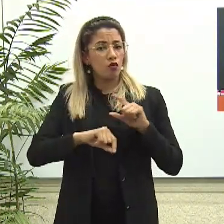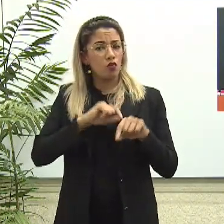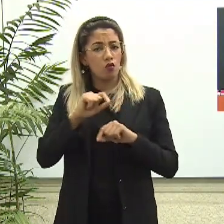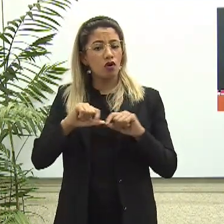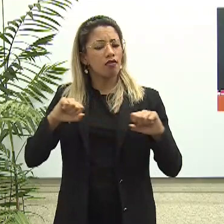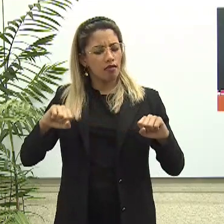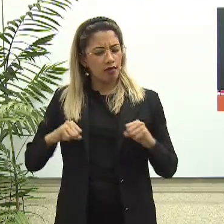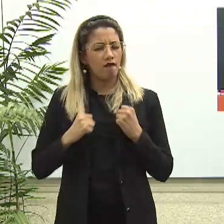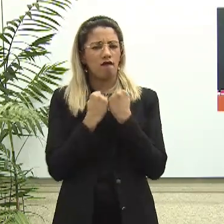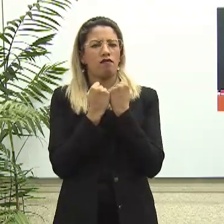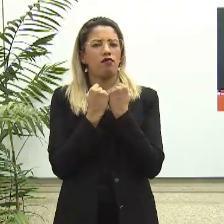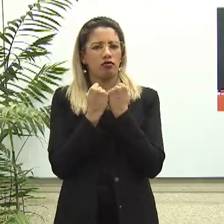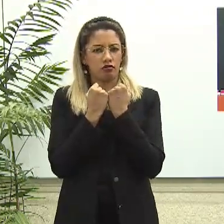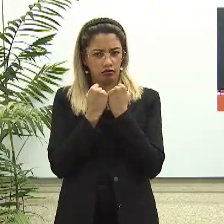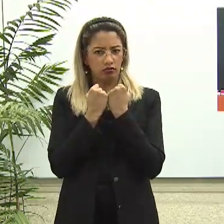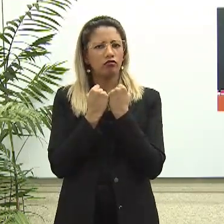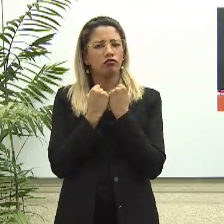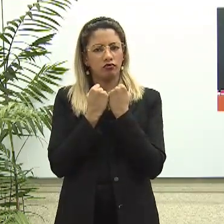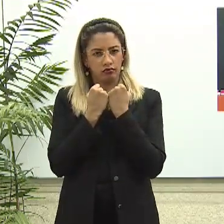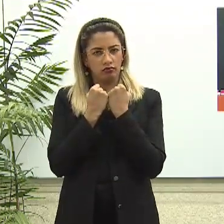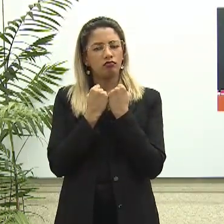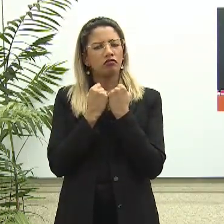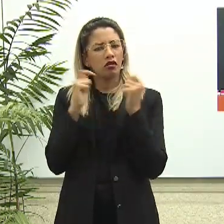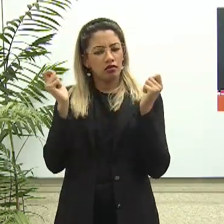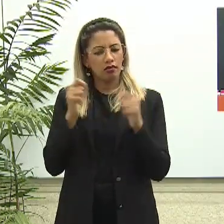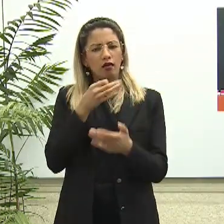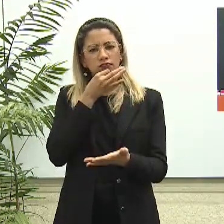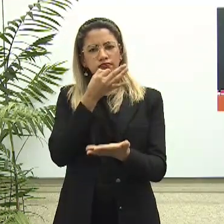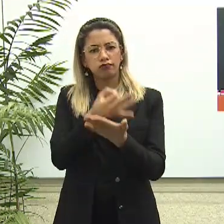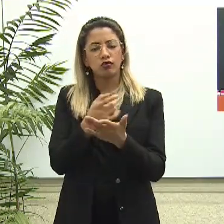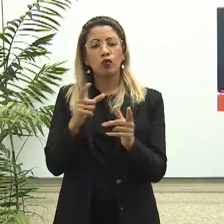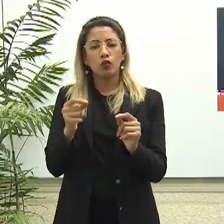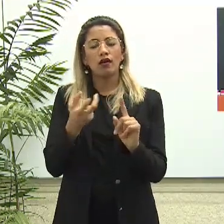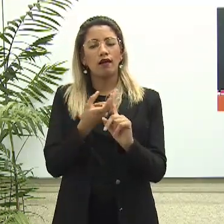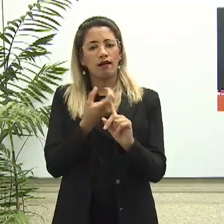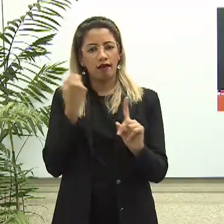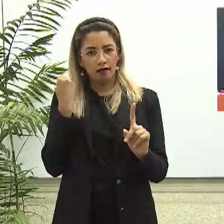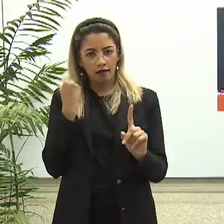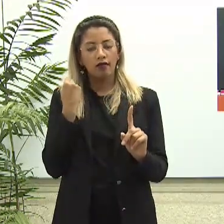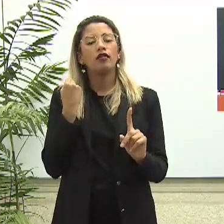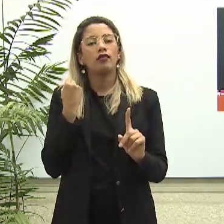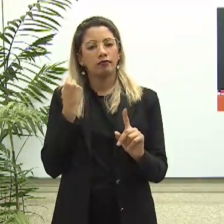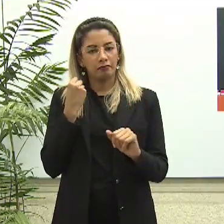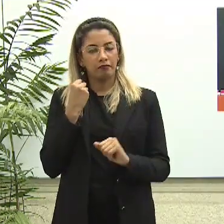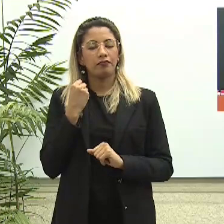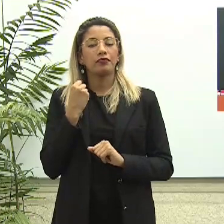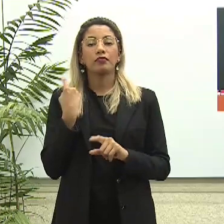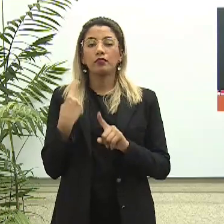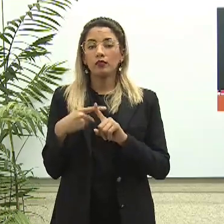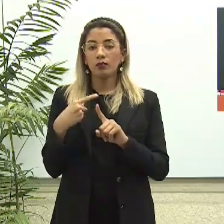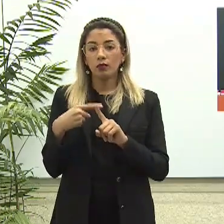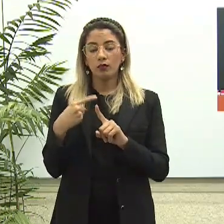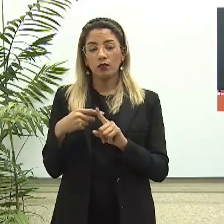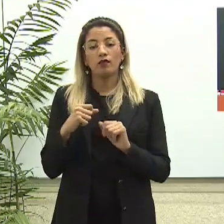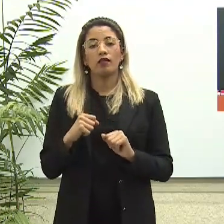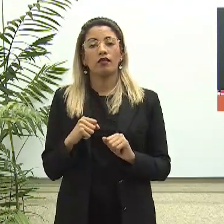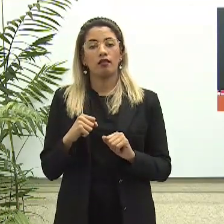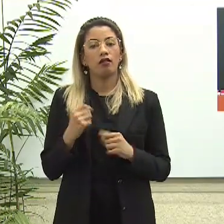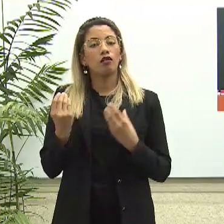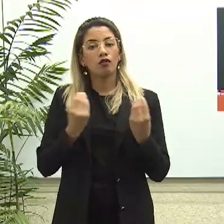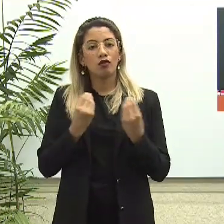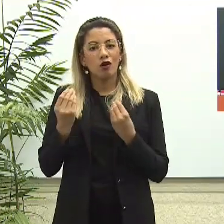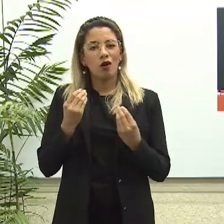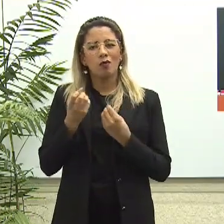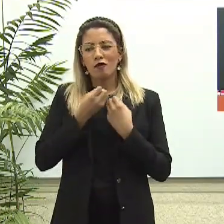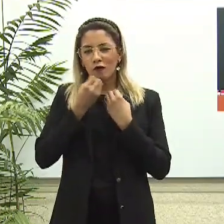se defender com a crítica fiana desse entreguismo e desse